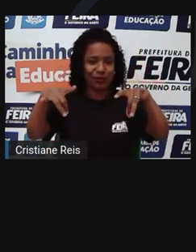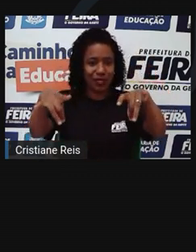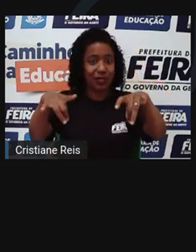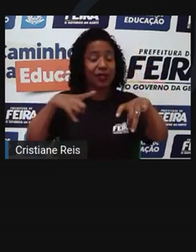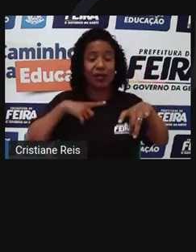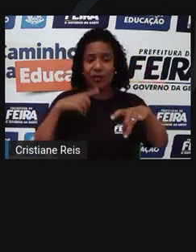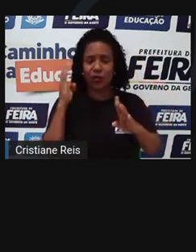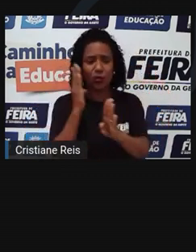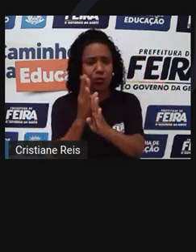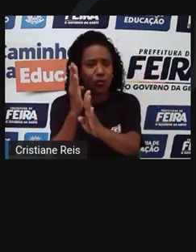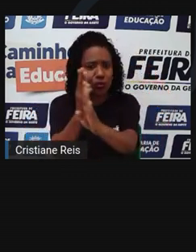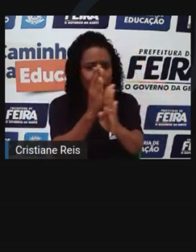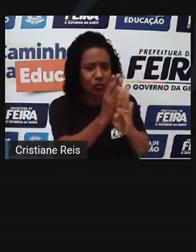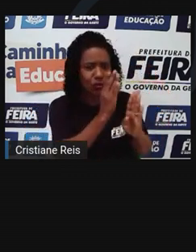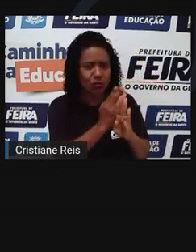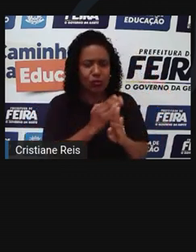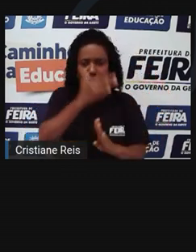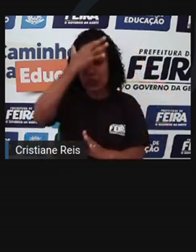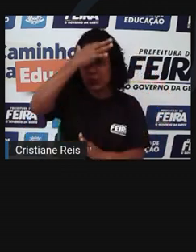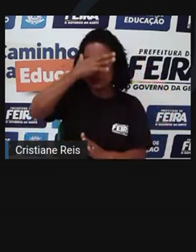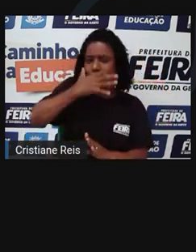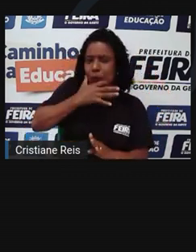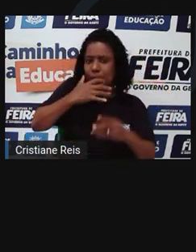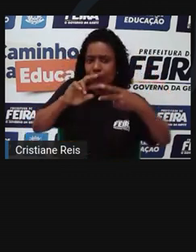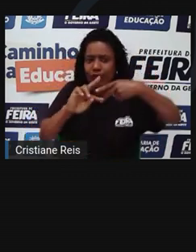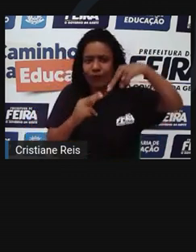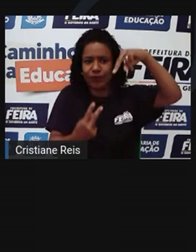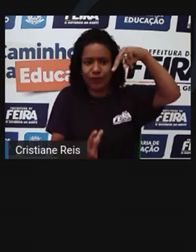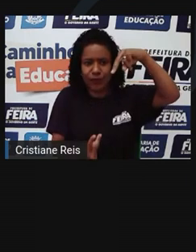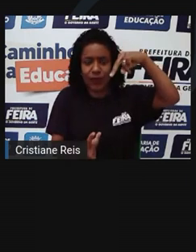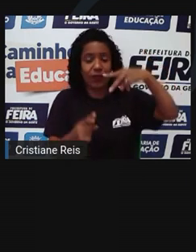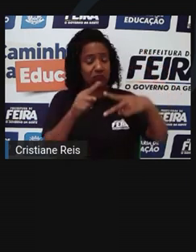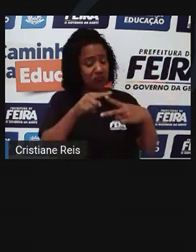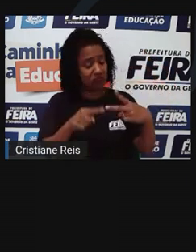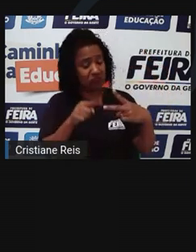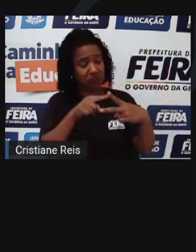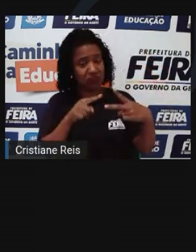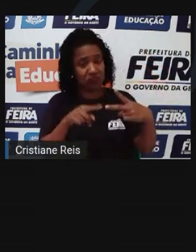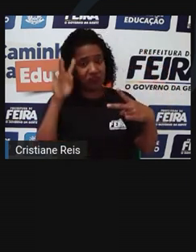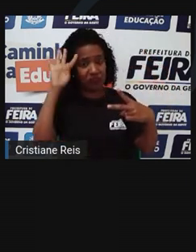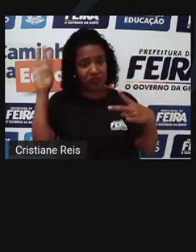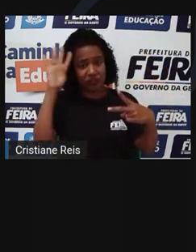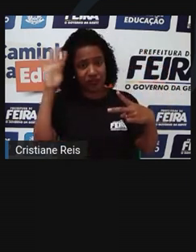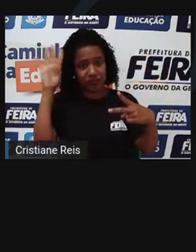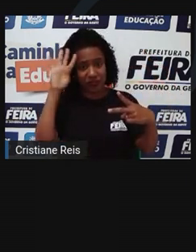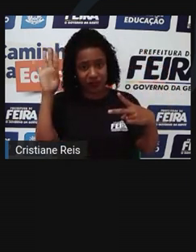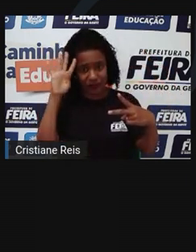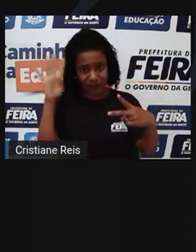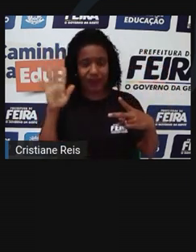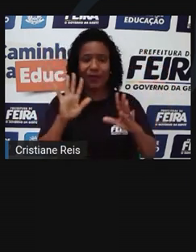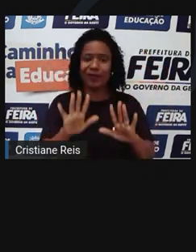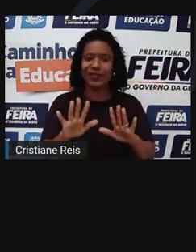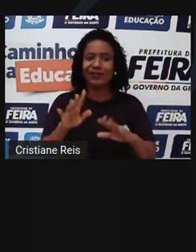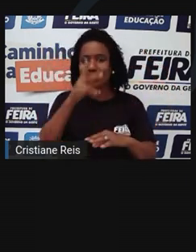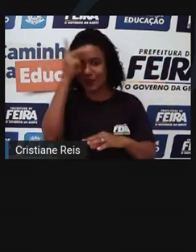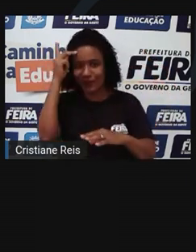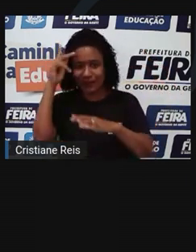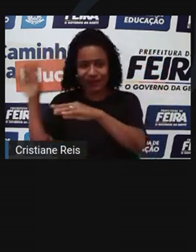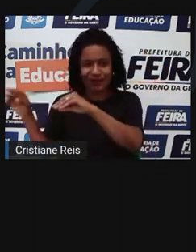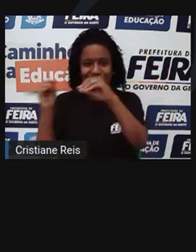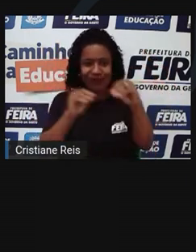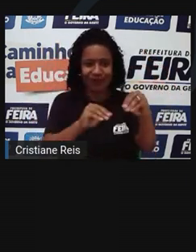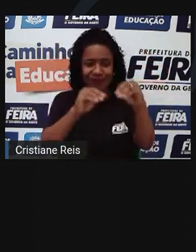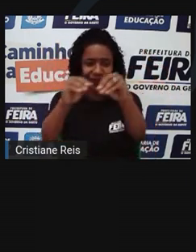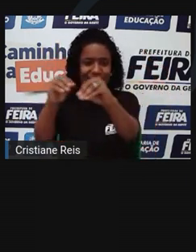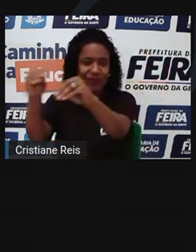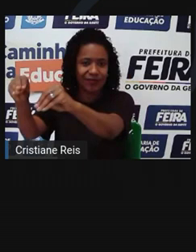próxima de 5% em ambos os casos, o que não prova nem invalida nenhuma das teorias citadas. Certo é que, onde os sapiens chegaram, as outras espécies acabaram